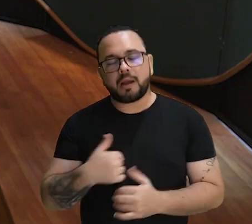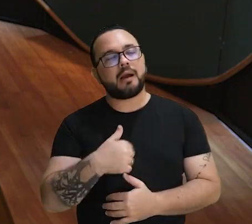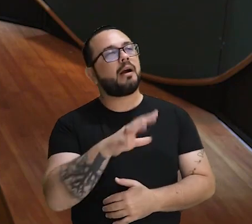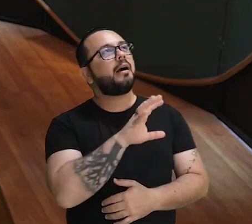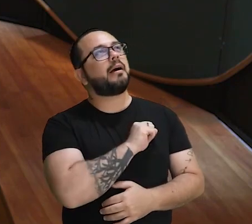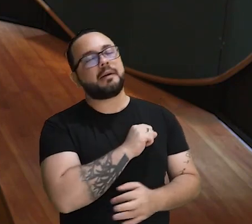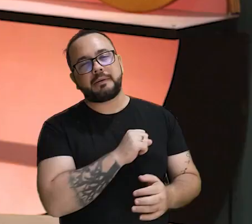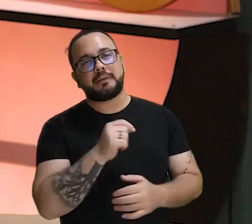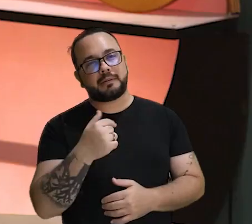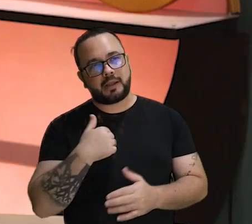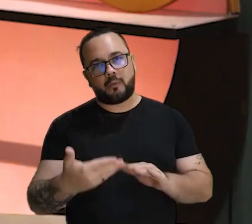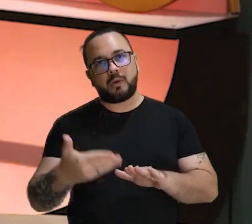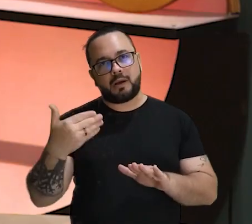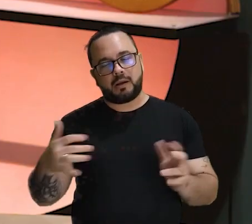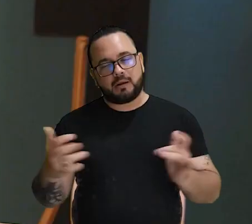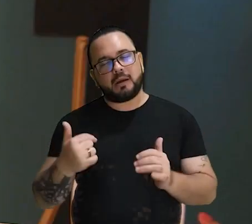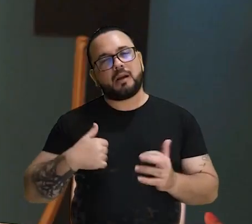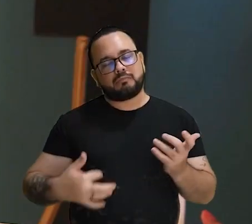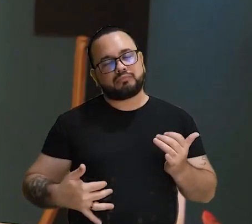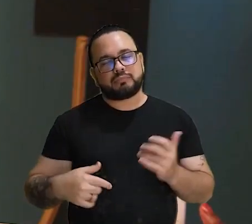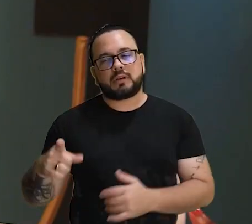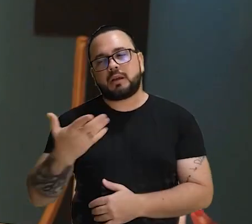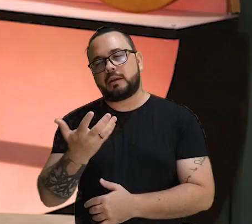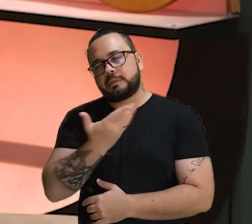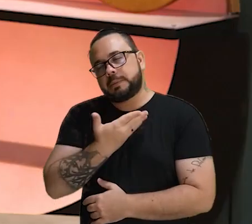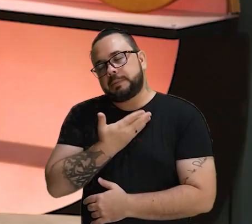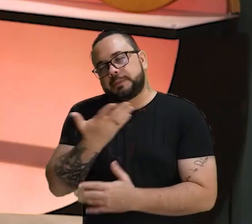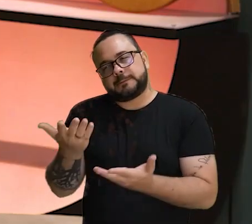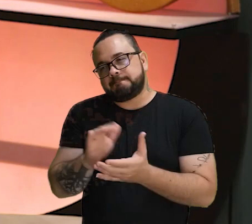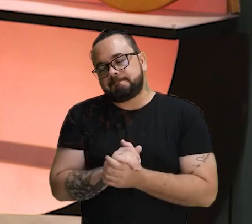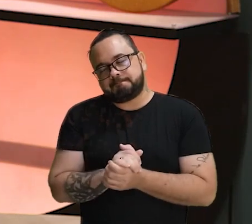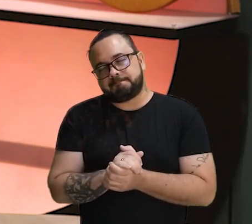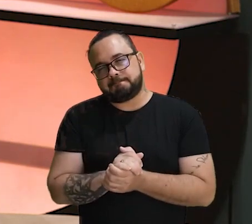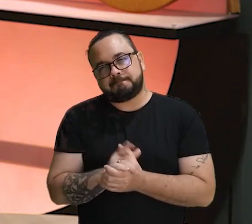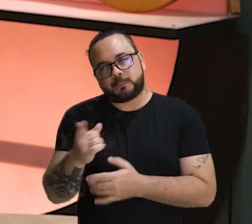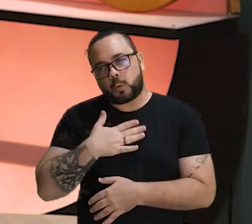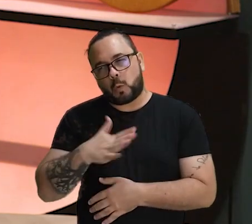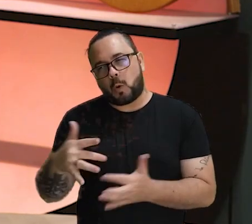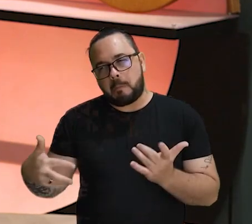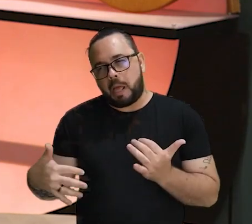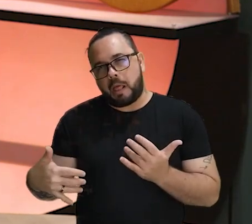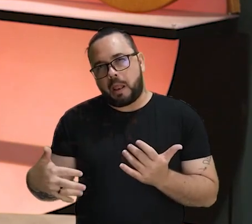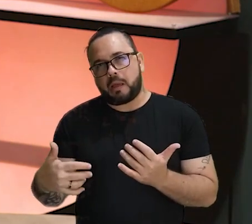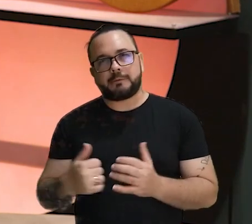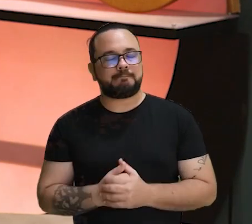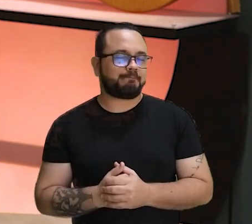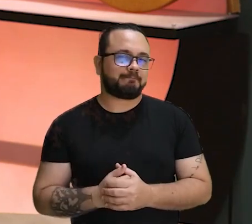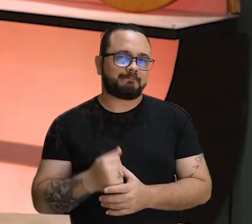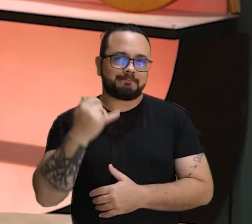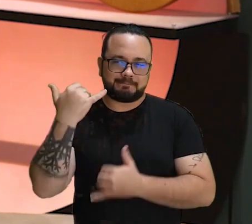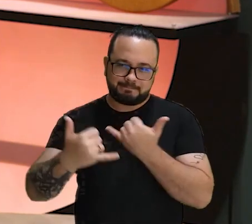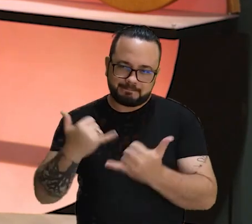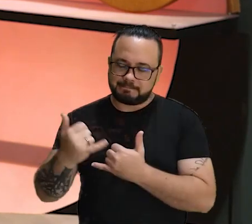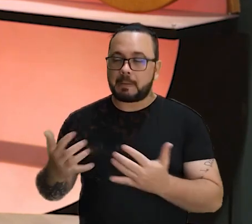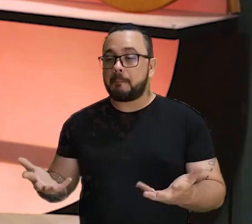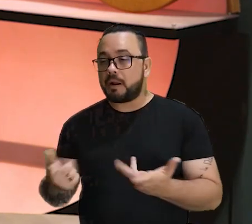baixo. Eu amo baixo. Se eu não tocasse sanfona, eu tocava baixo. Eu tento ser sua amiga, assim, tudo. Não gosto de baixo. Não, mas eu acho